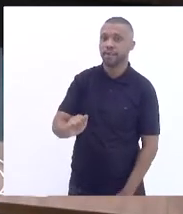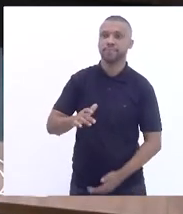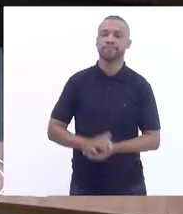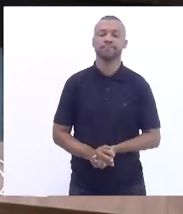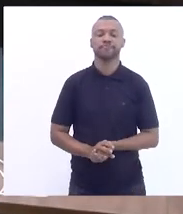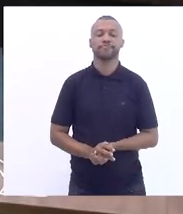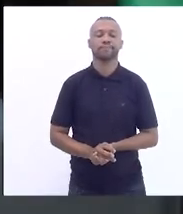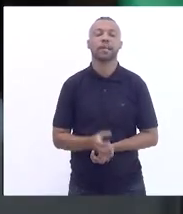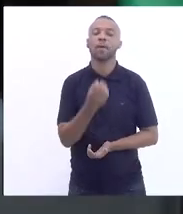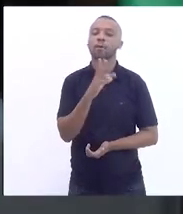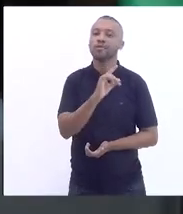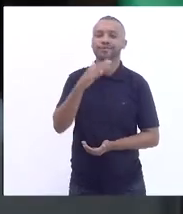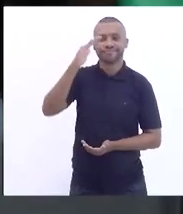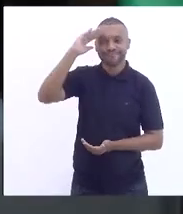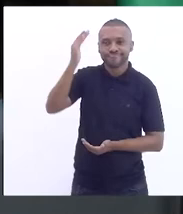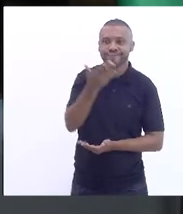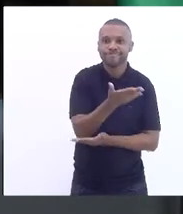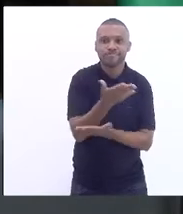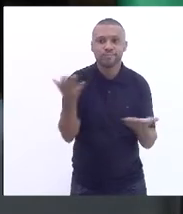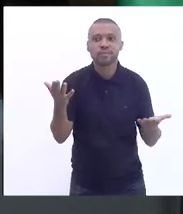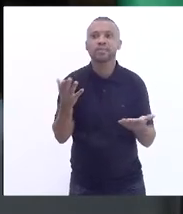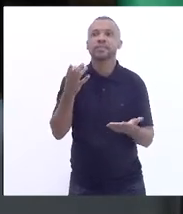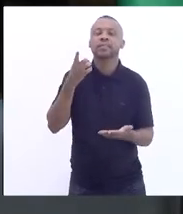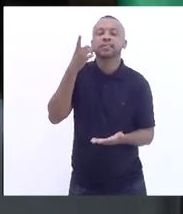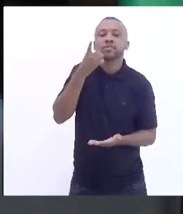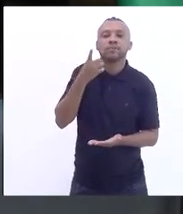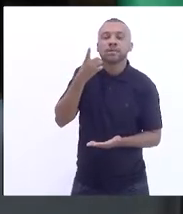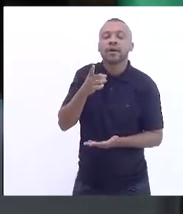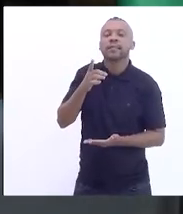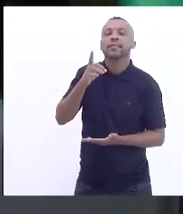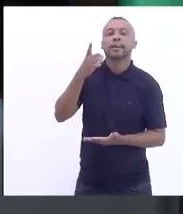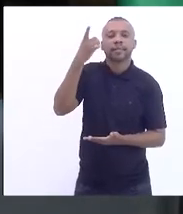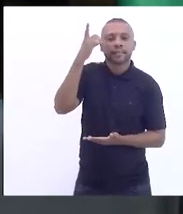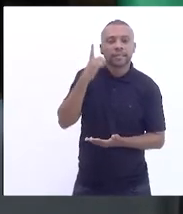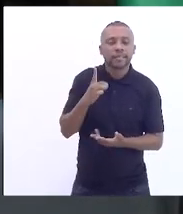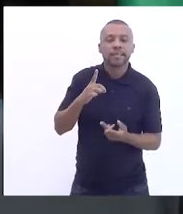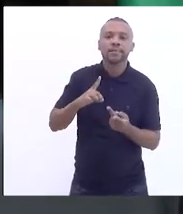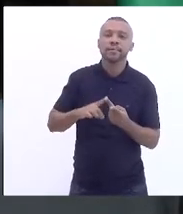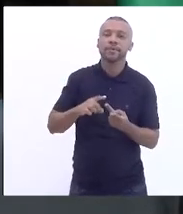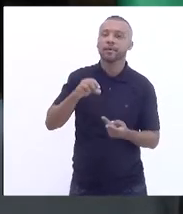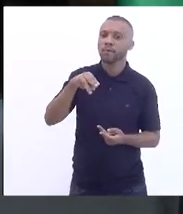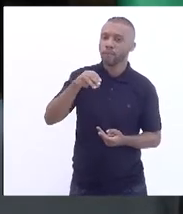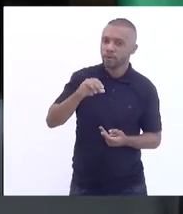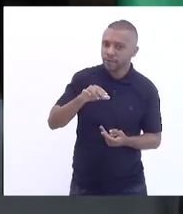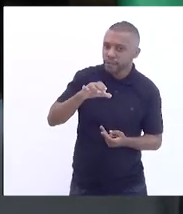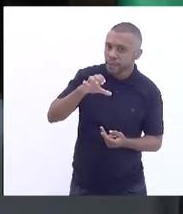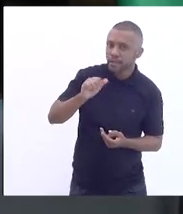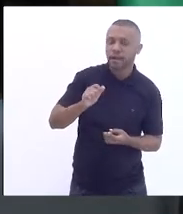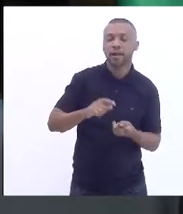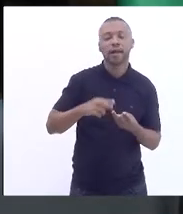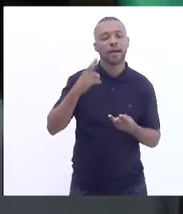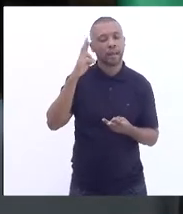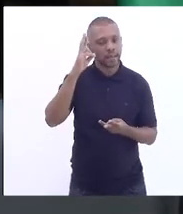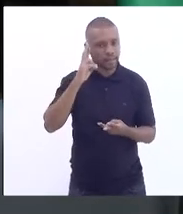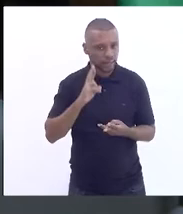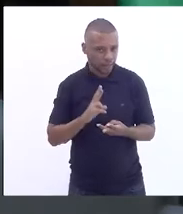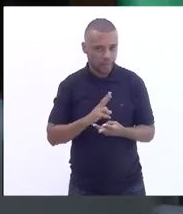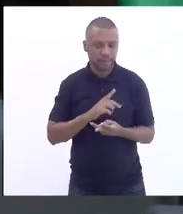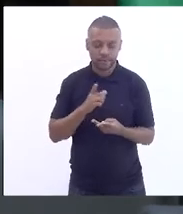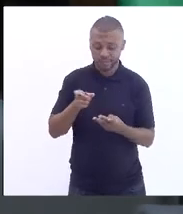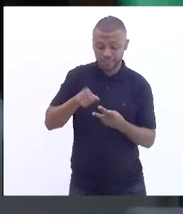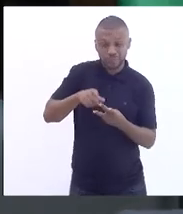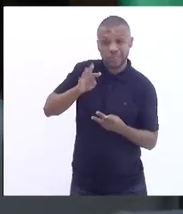deputada Mônica Francisco Dani Monteiro taliria petrone que já tá saindo bom Renata Renata